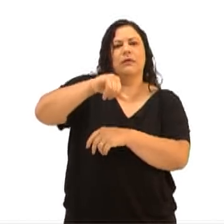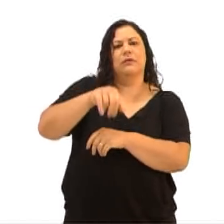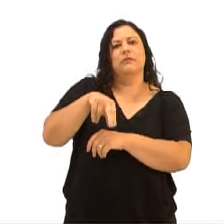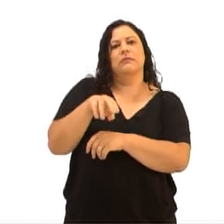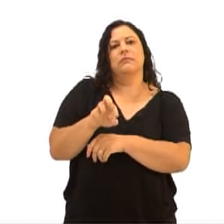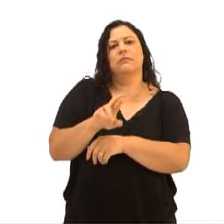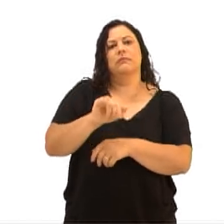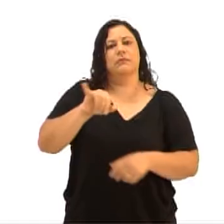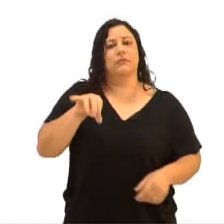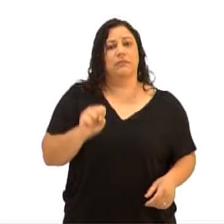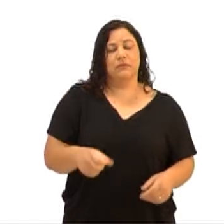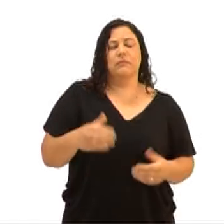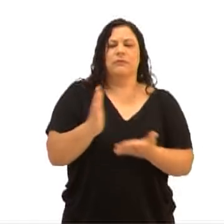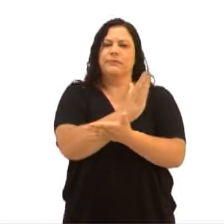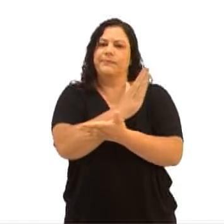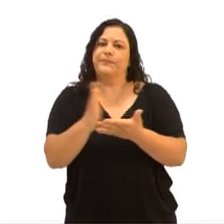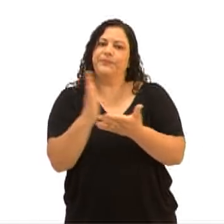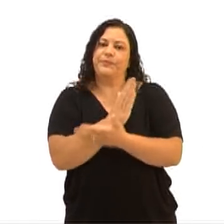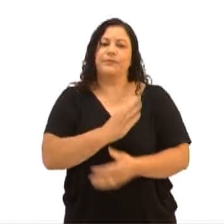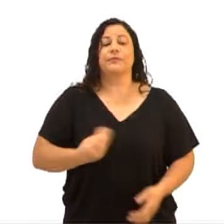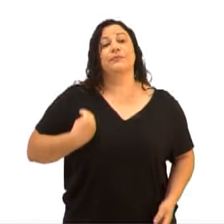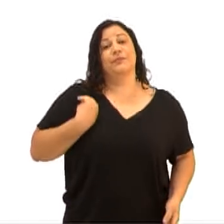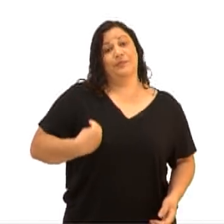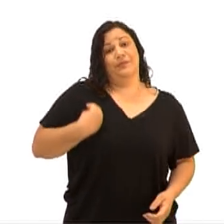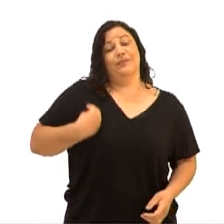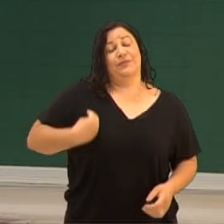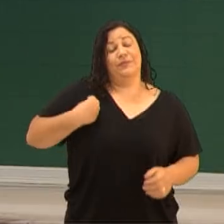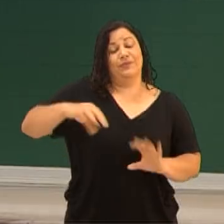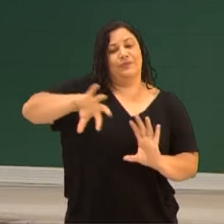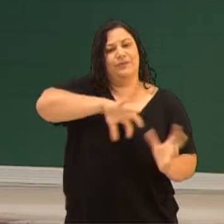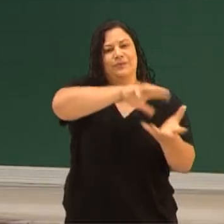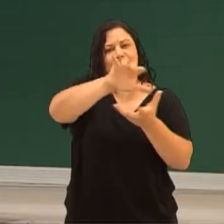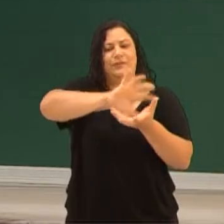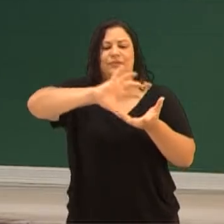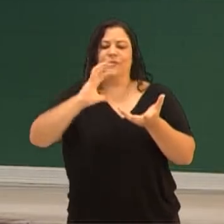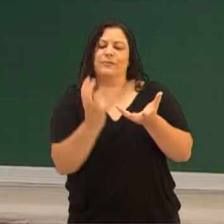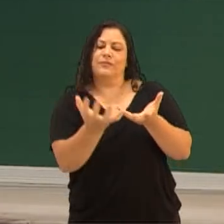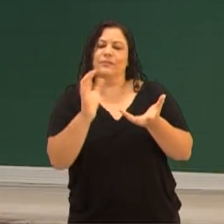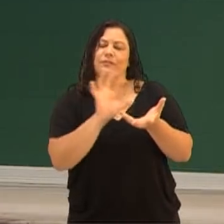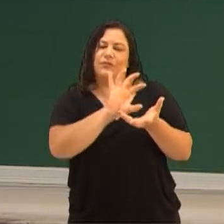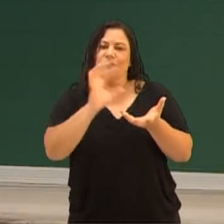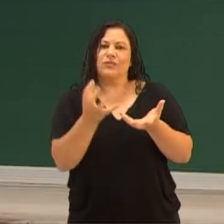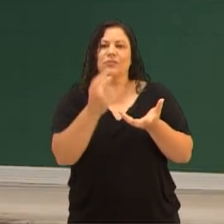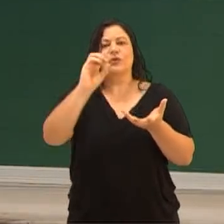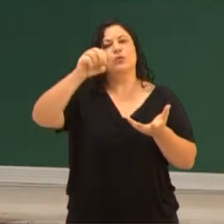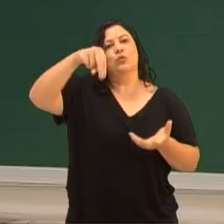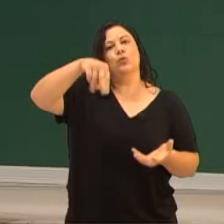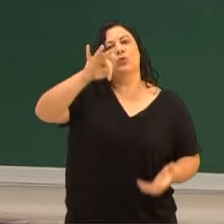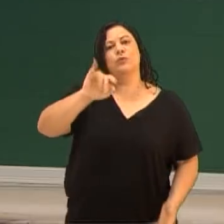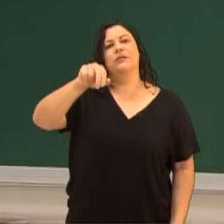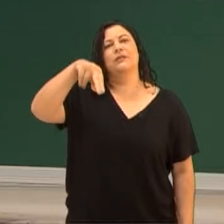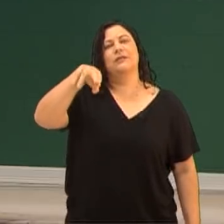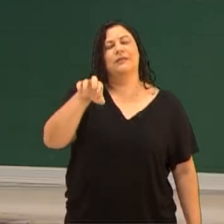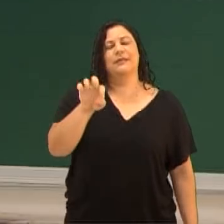estão presentes no continente. Todo o território africano possui essa riqueza mineral.